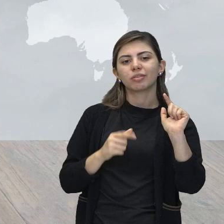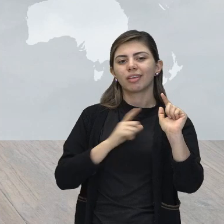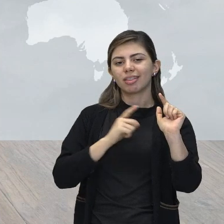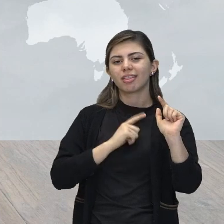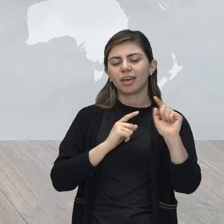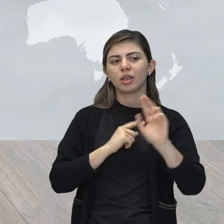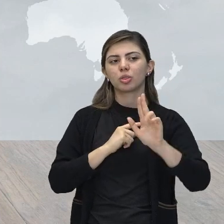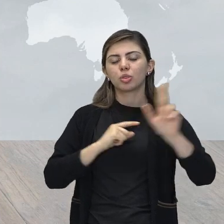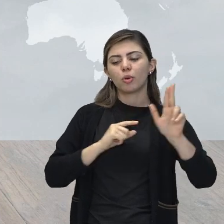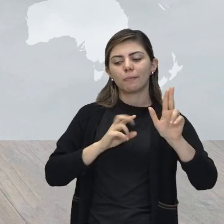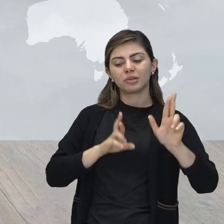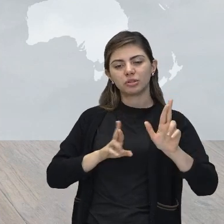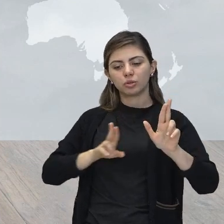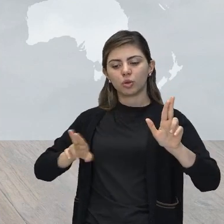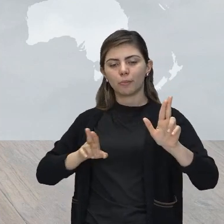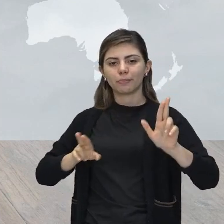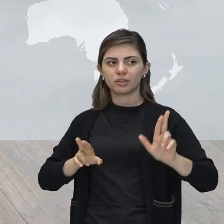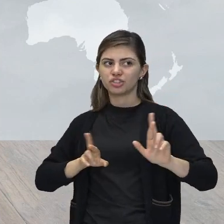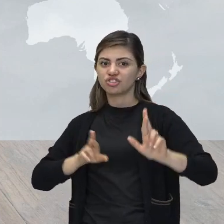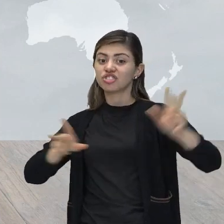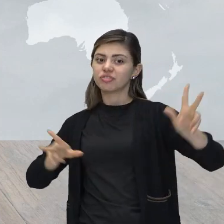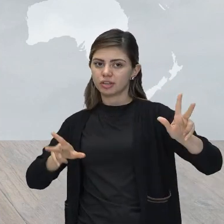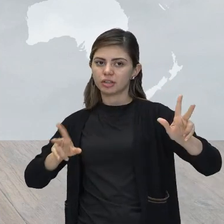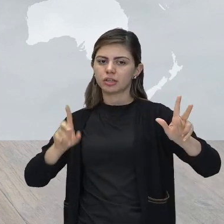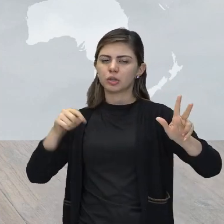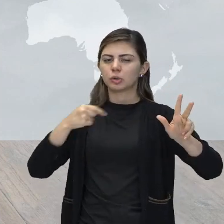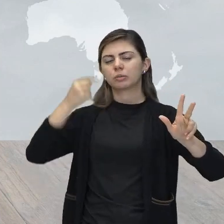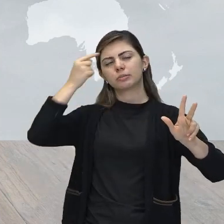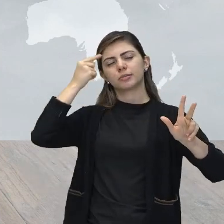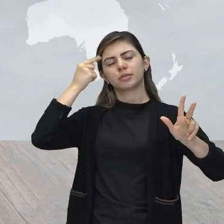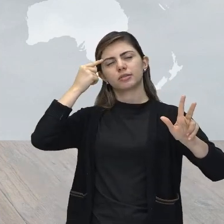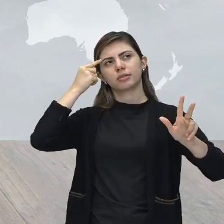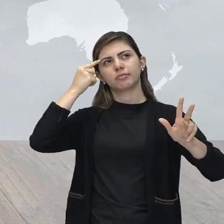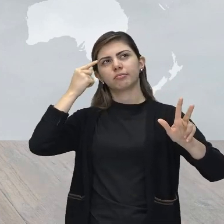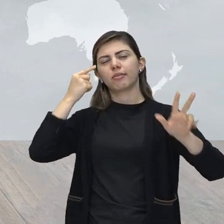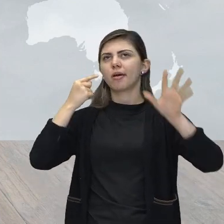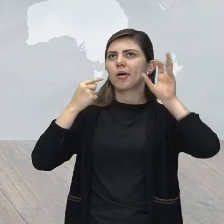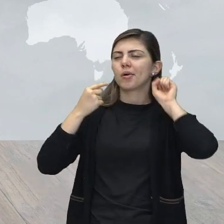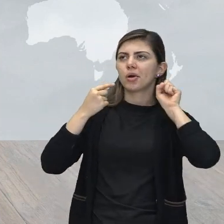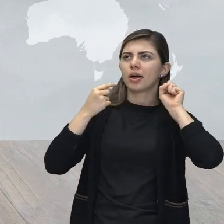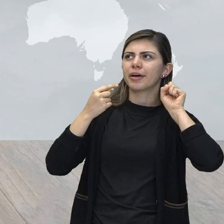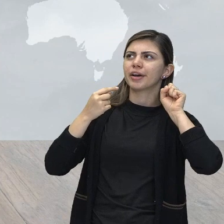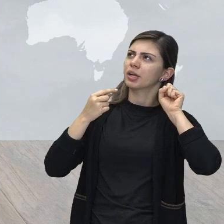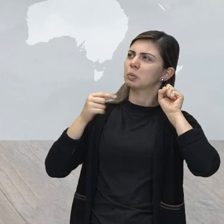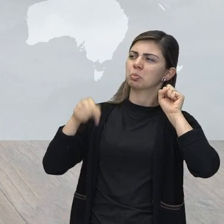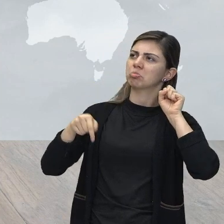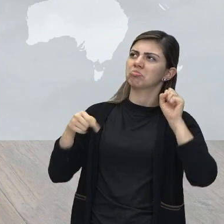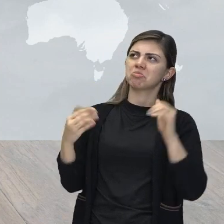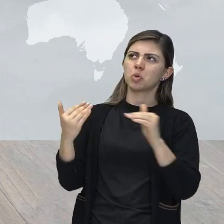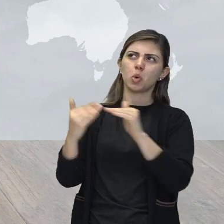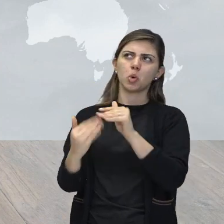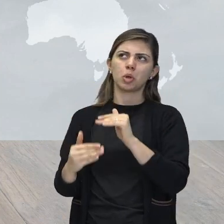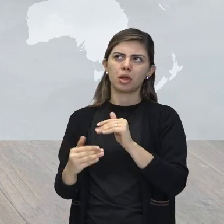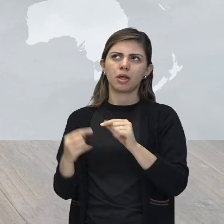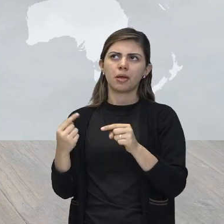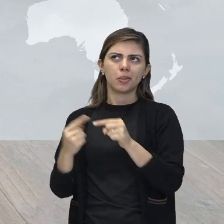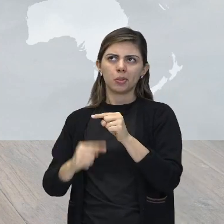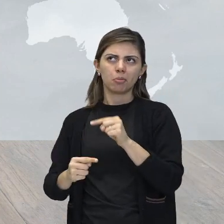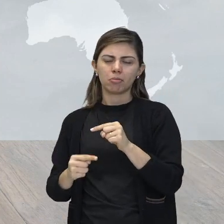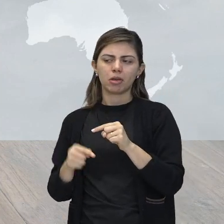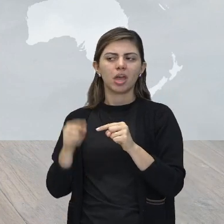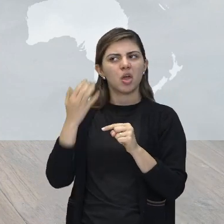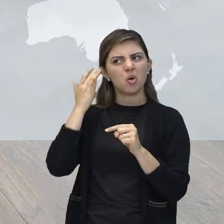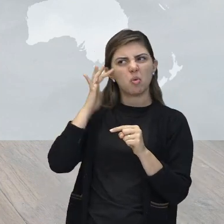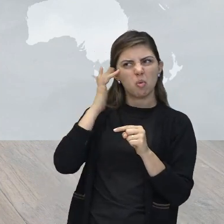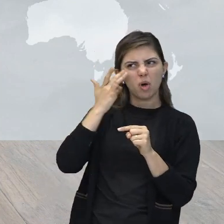né, nós podemos até achar que são espécies diferentes, que são tipos de cachorro diferentes